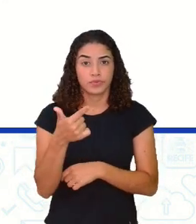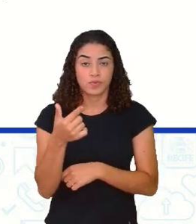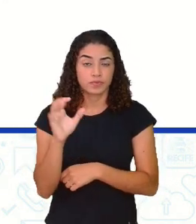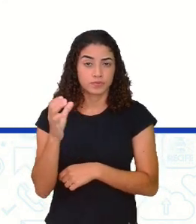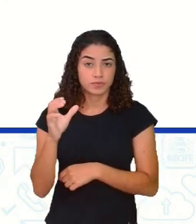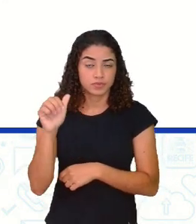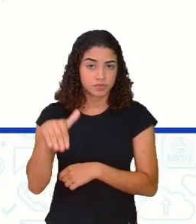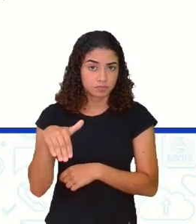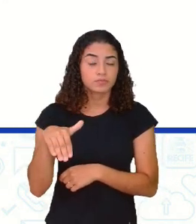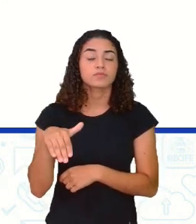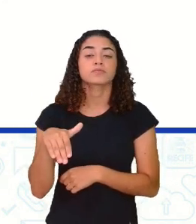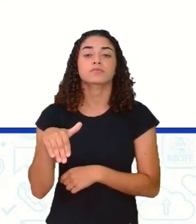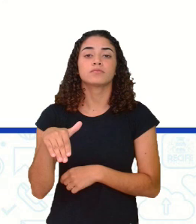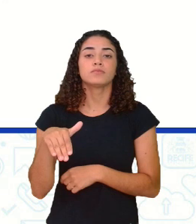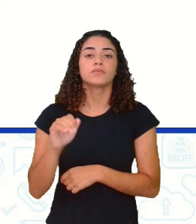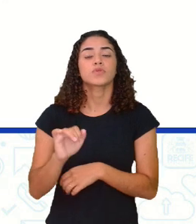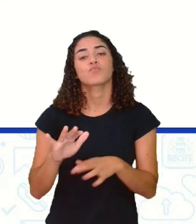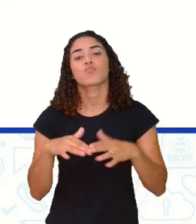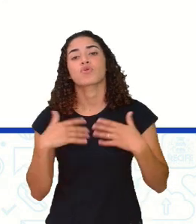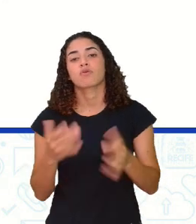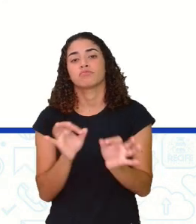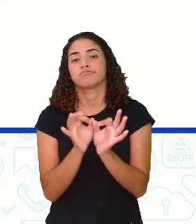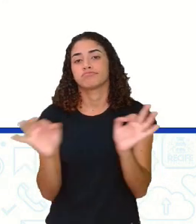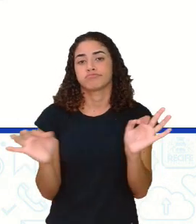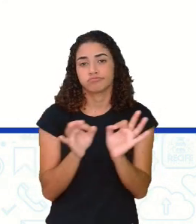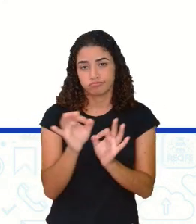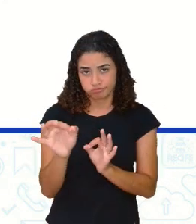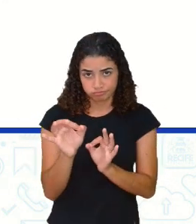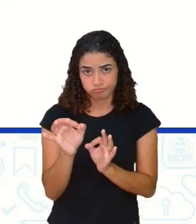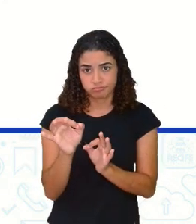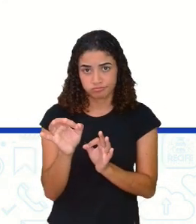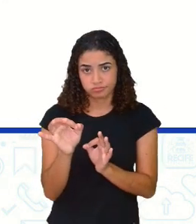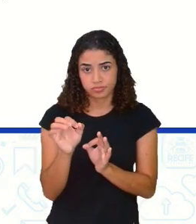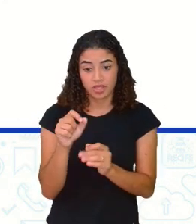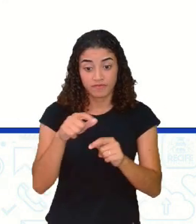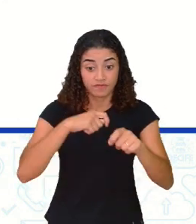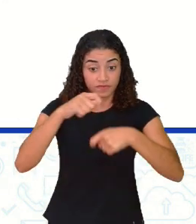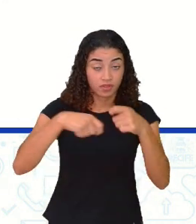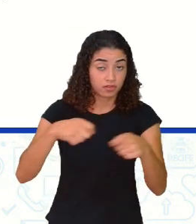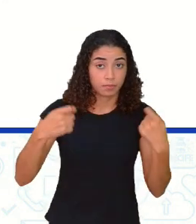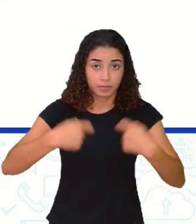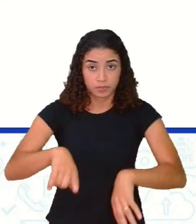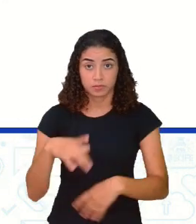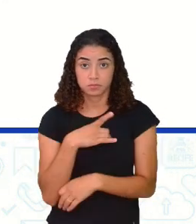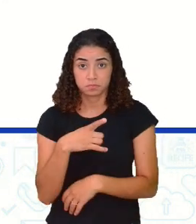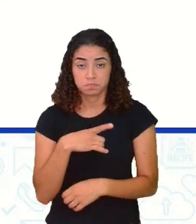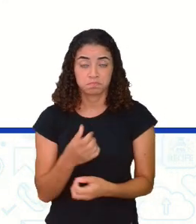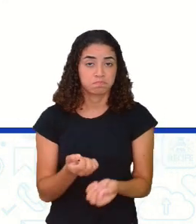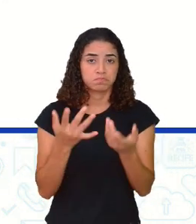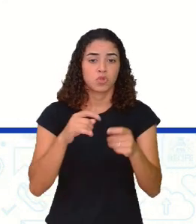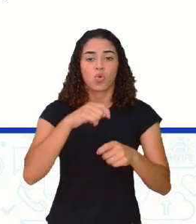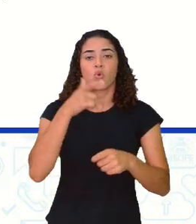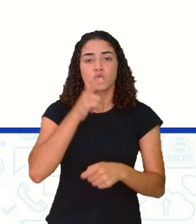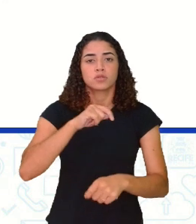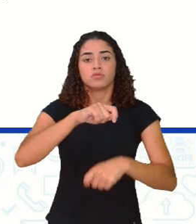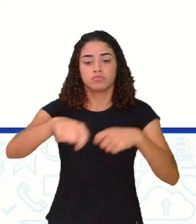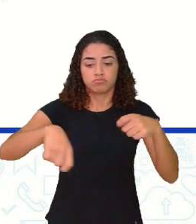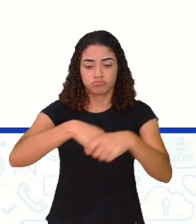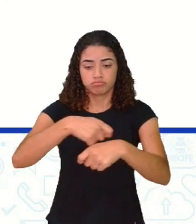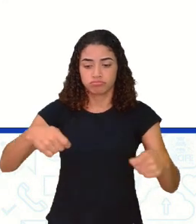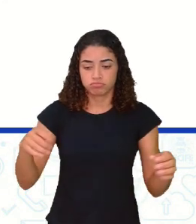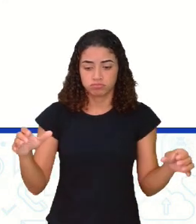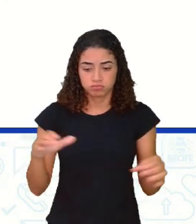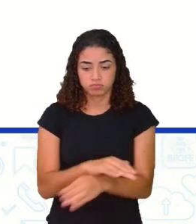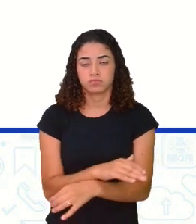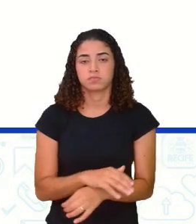12 centímetros, qual o comprimento mínimo que a fita deve ter para dar a volta completa na